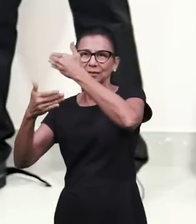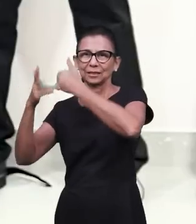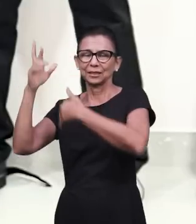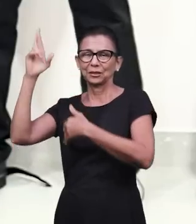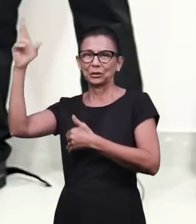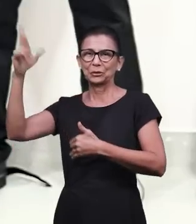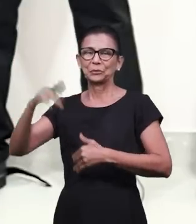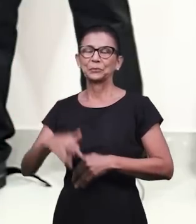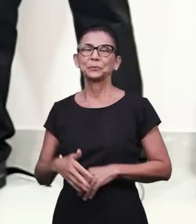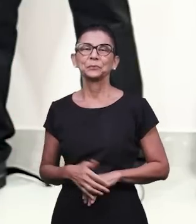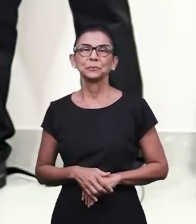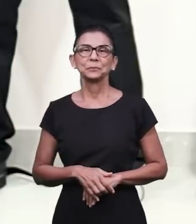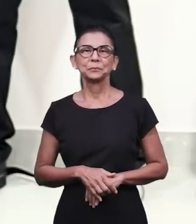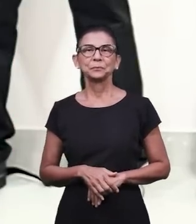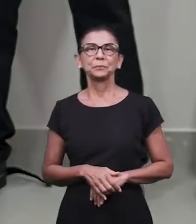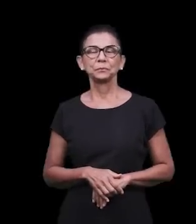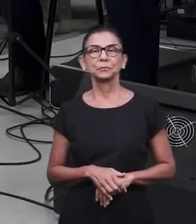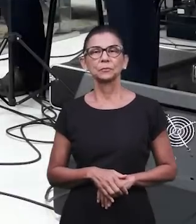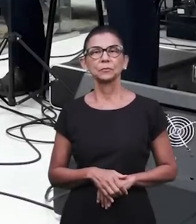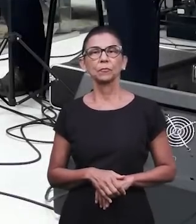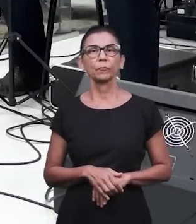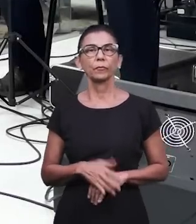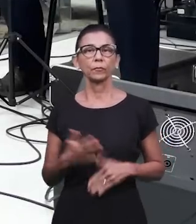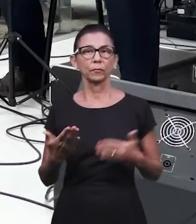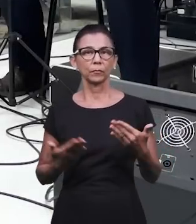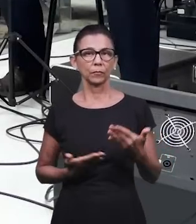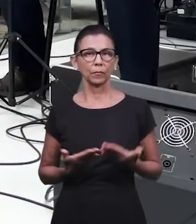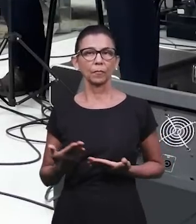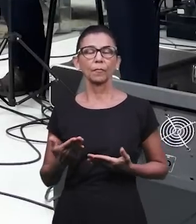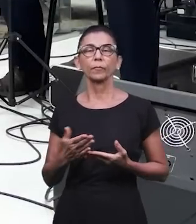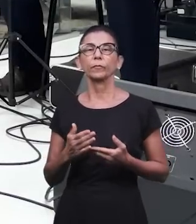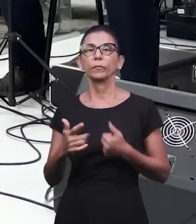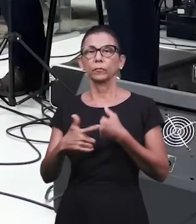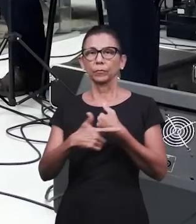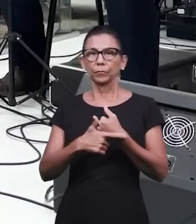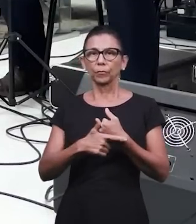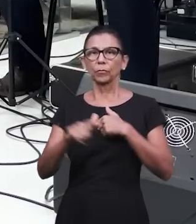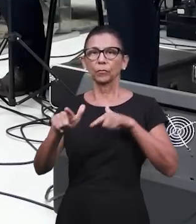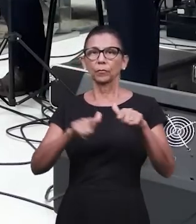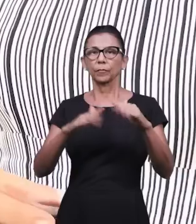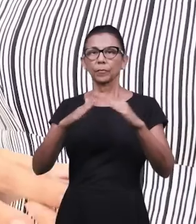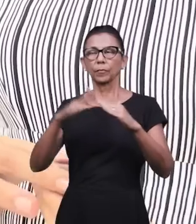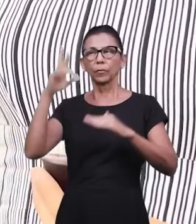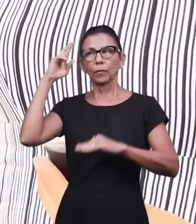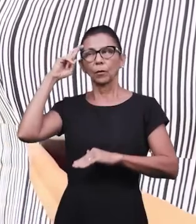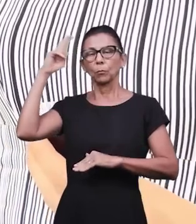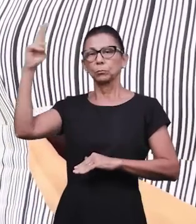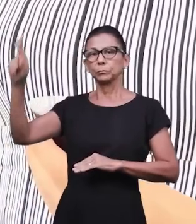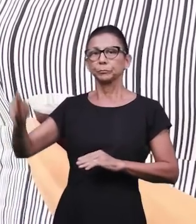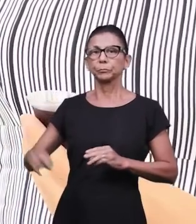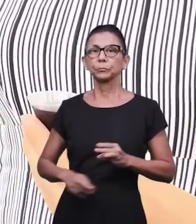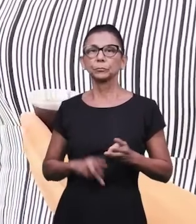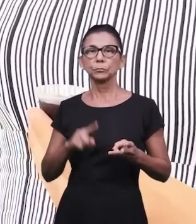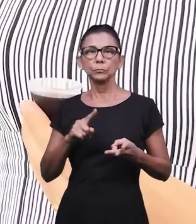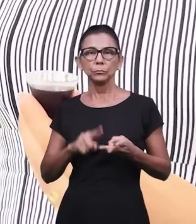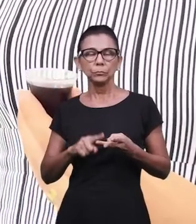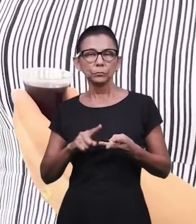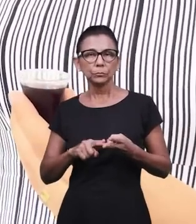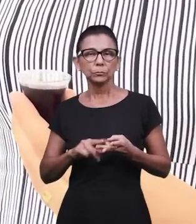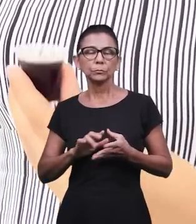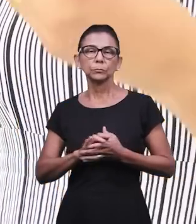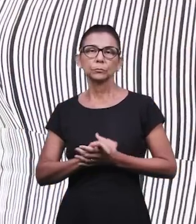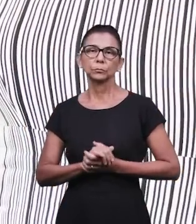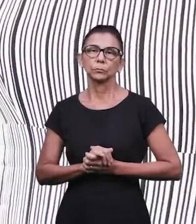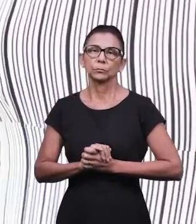diante do Senhor. Tivemos o levantamento também de servos para o serviço da casa do Senhor. Também tivemos uma sede de glorificar